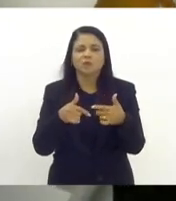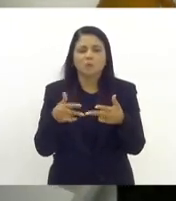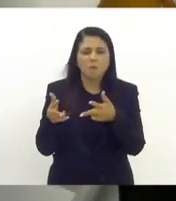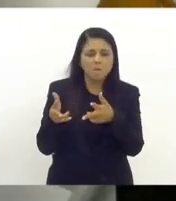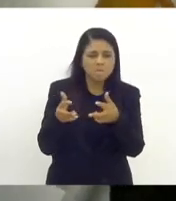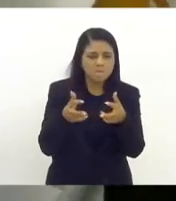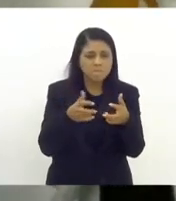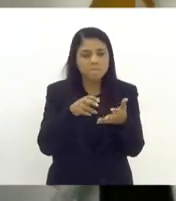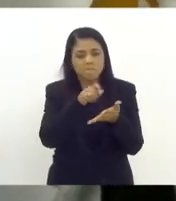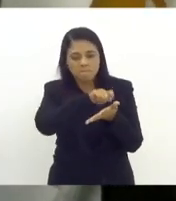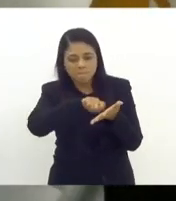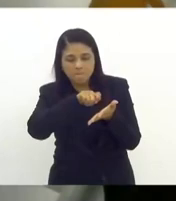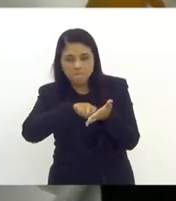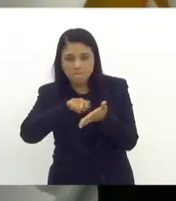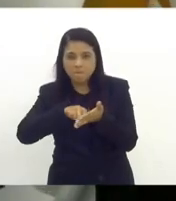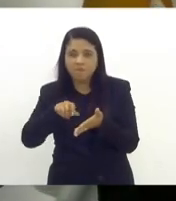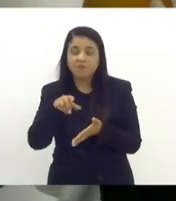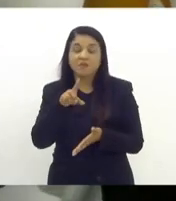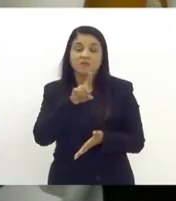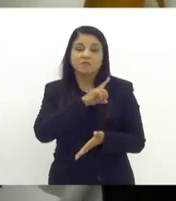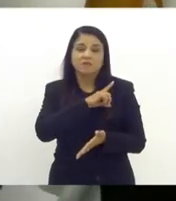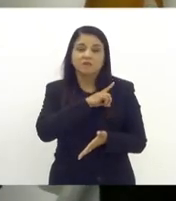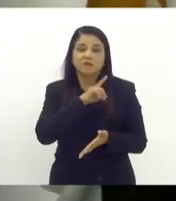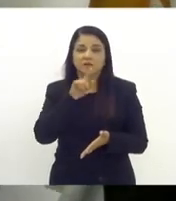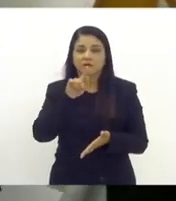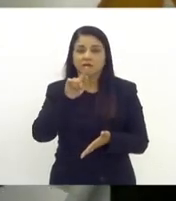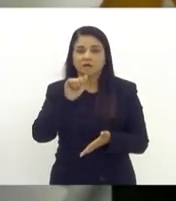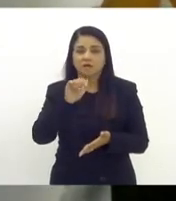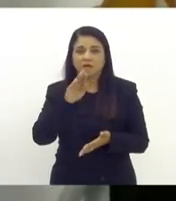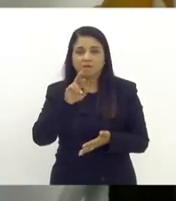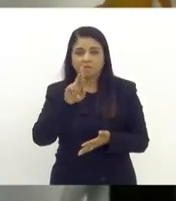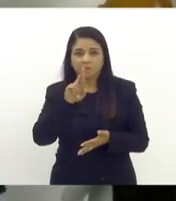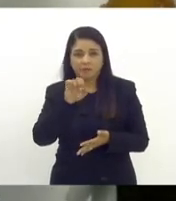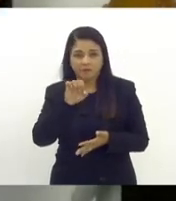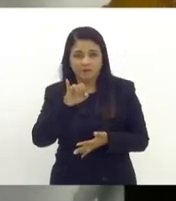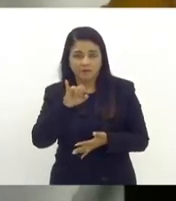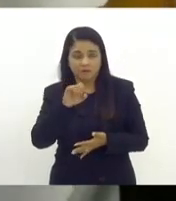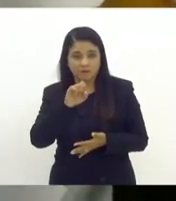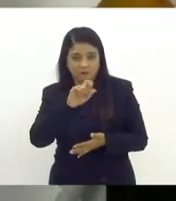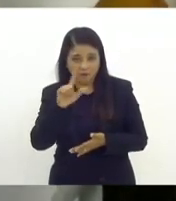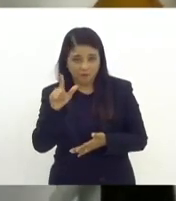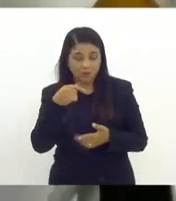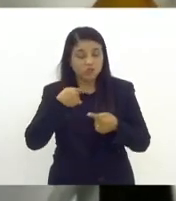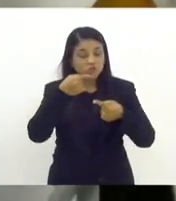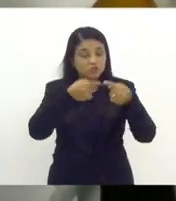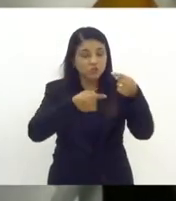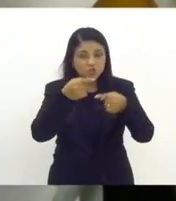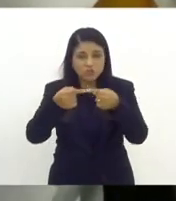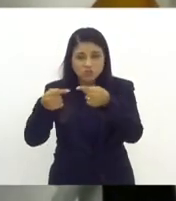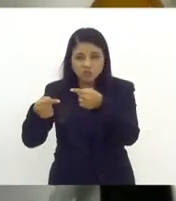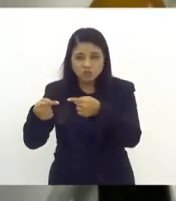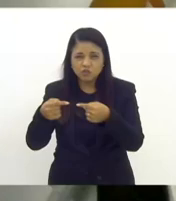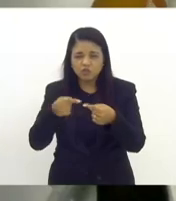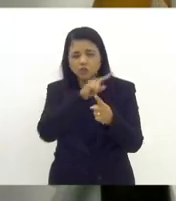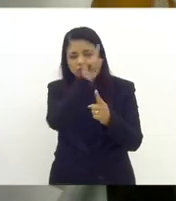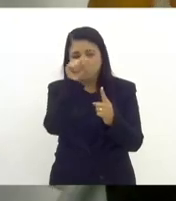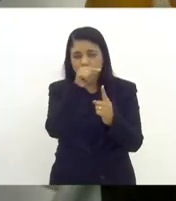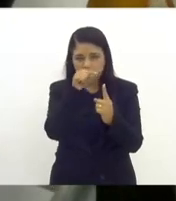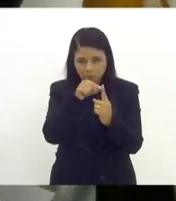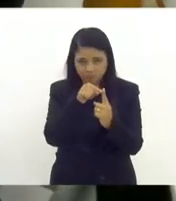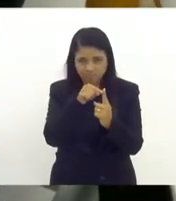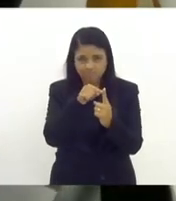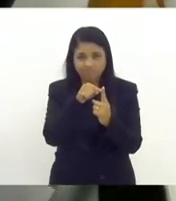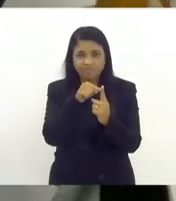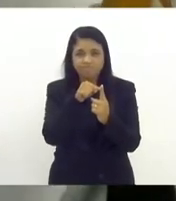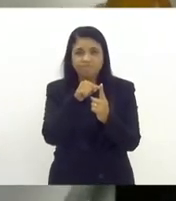anotei algumas coisas aqui da fala do Delegado Gabriel para a gente tentar discutir com uma maneira um pouco mais objetiva